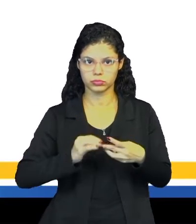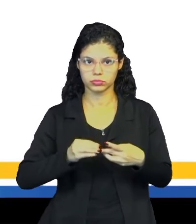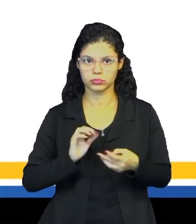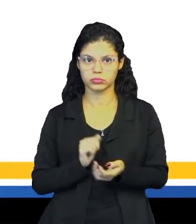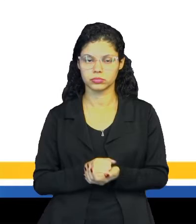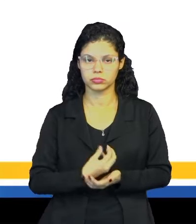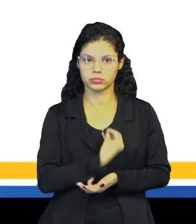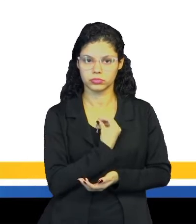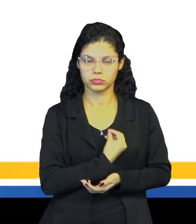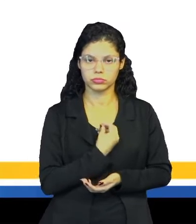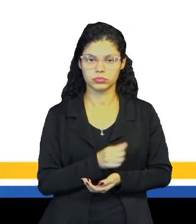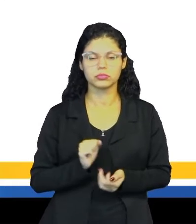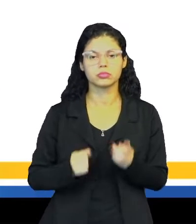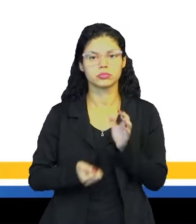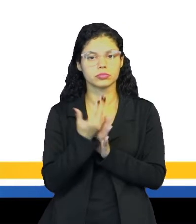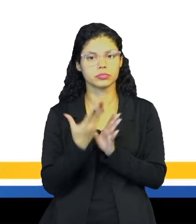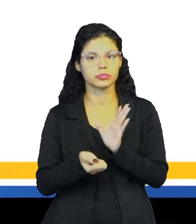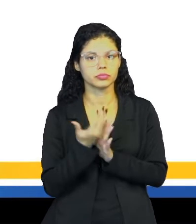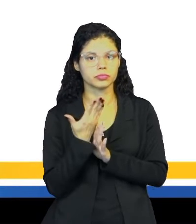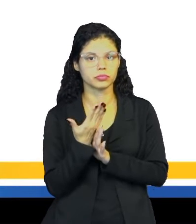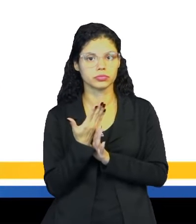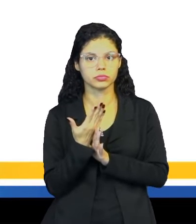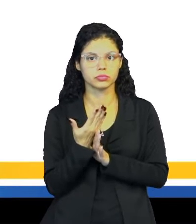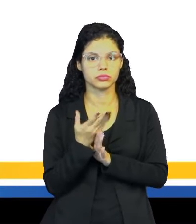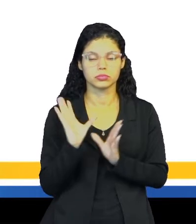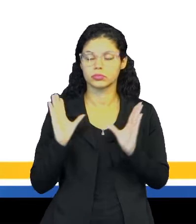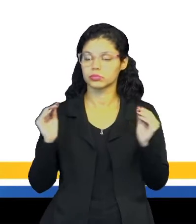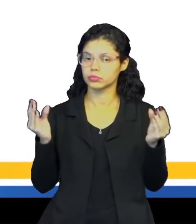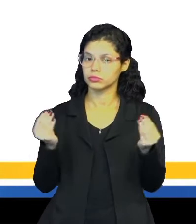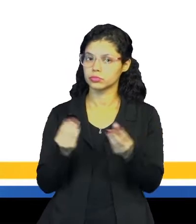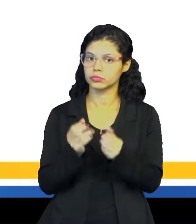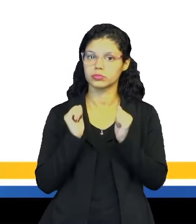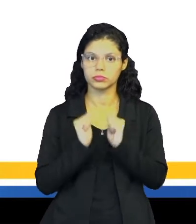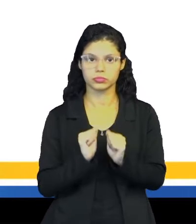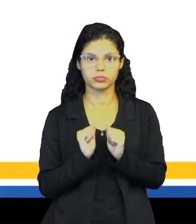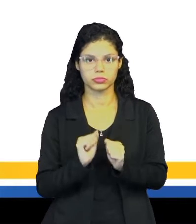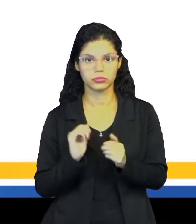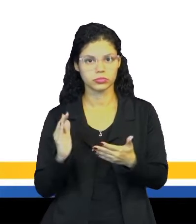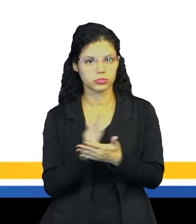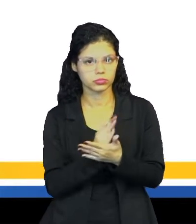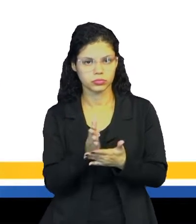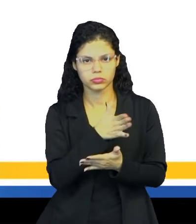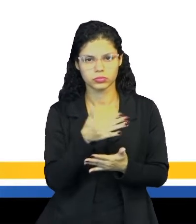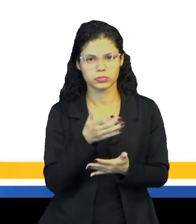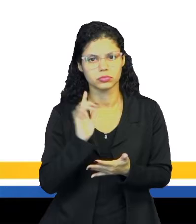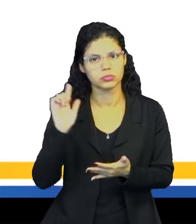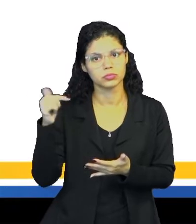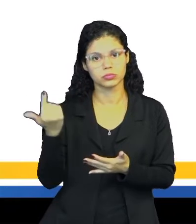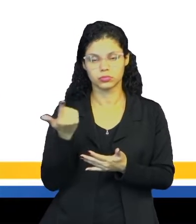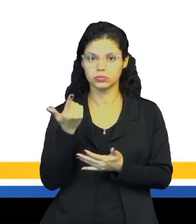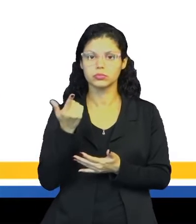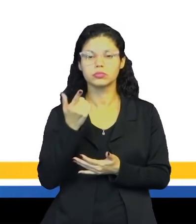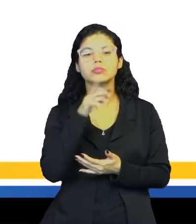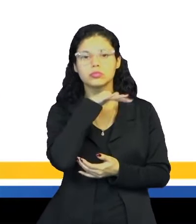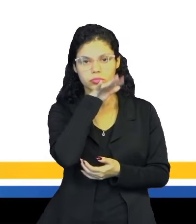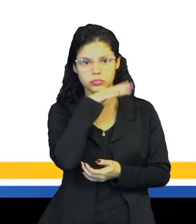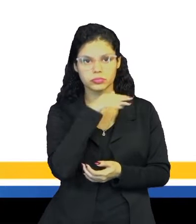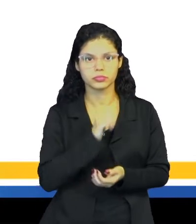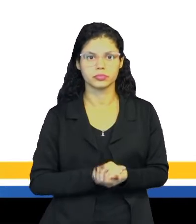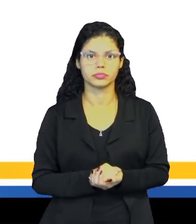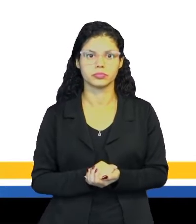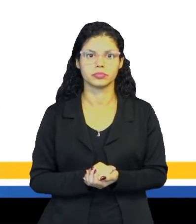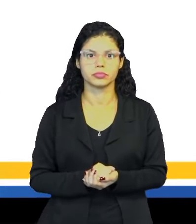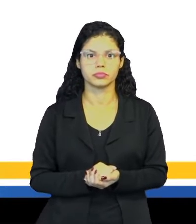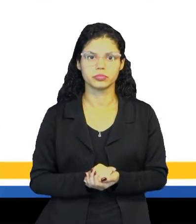são algas vermelhas que elas podem produzir então aí uma substância que pode infectar alguns peixes e outros animais aquáticos.